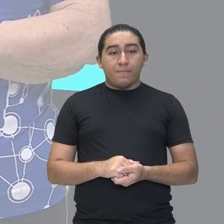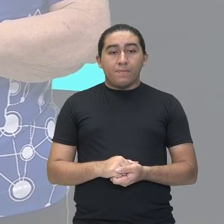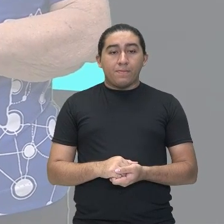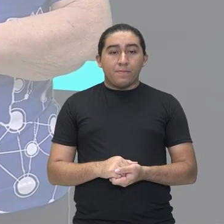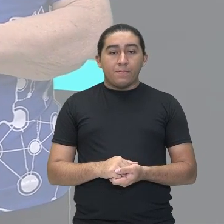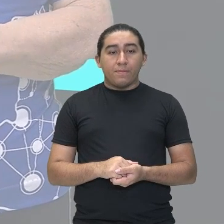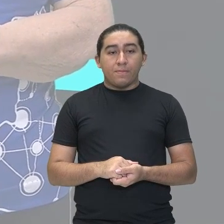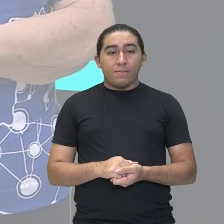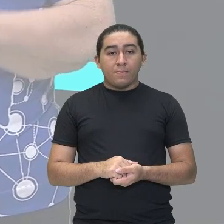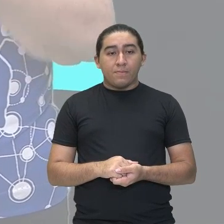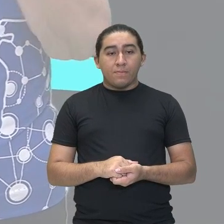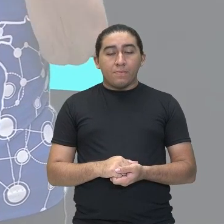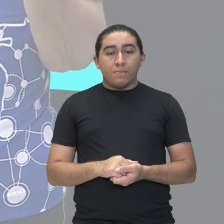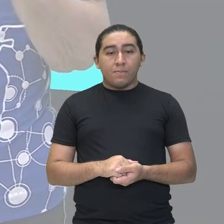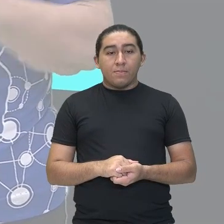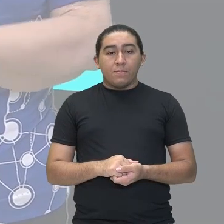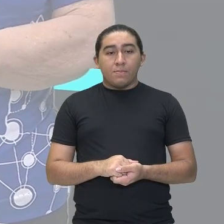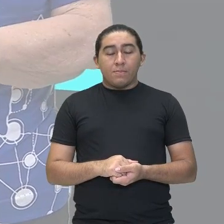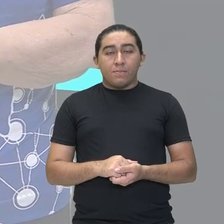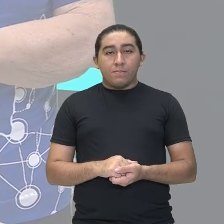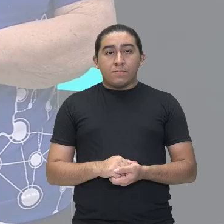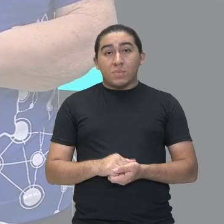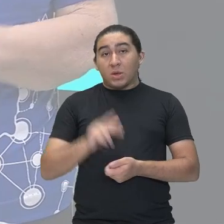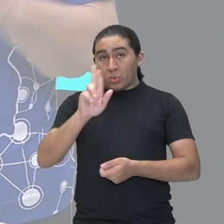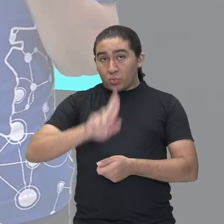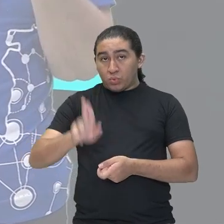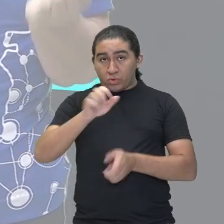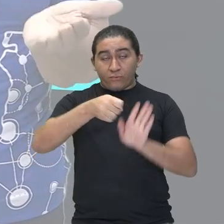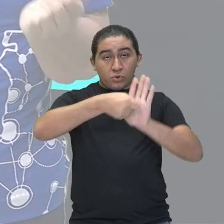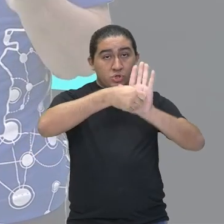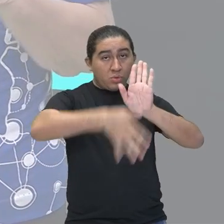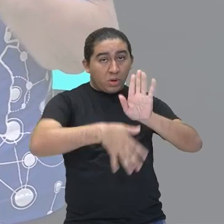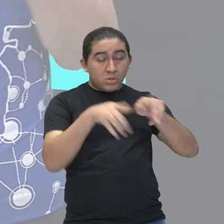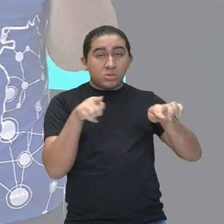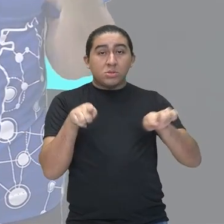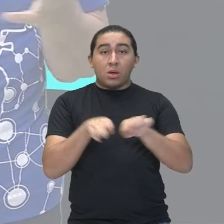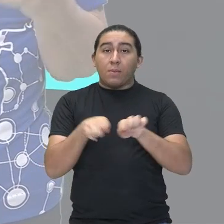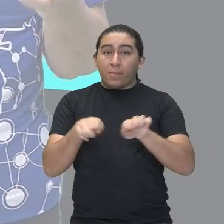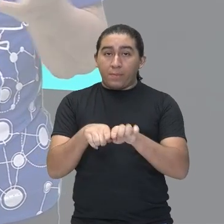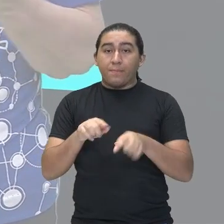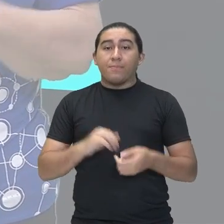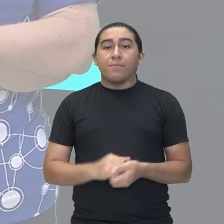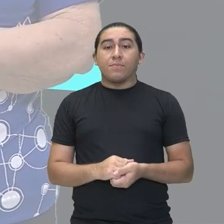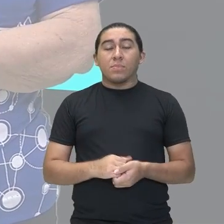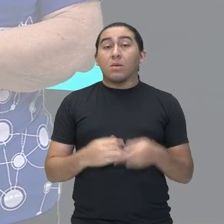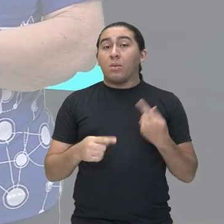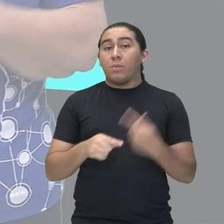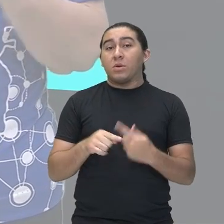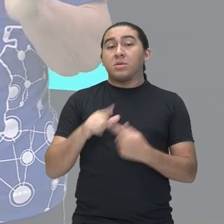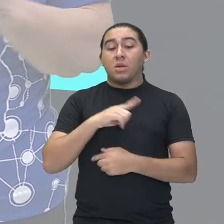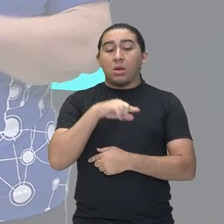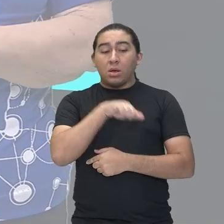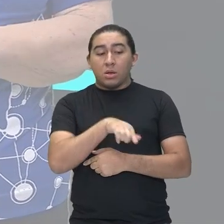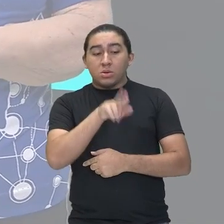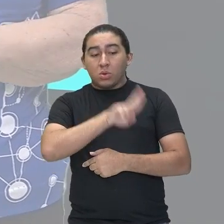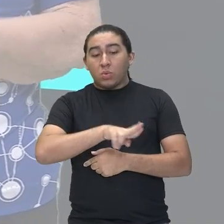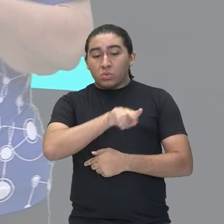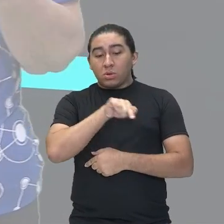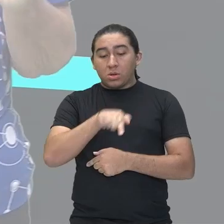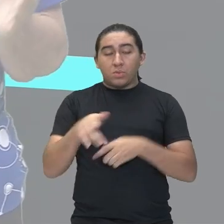que mais? Temos mais o uso de figuras de linguagem. Por conta dessa tendência aí, desse